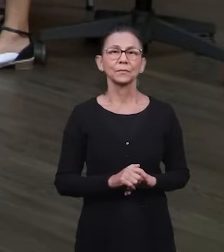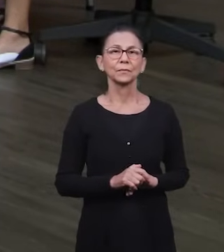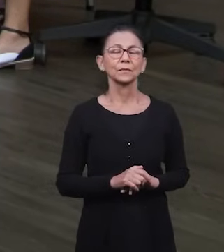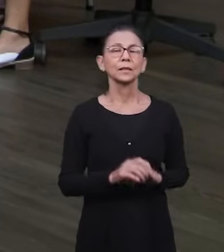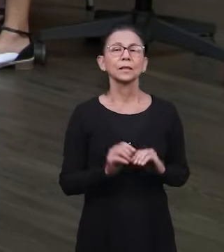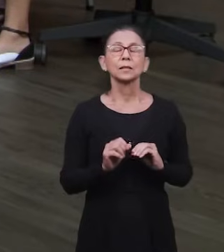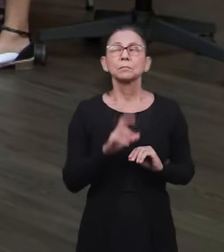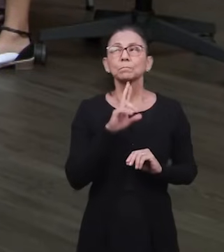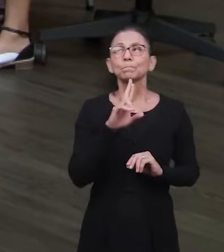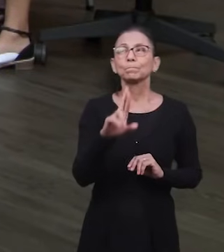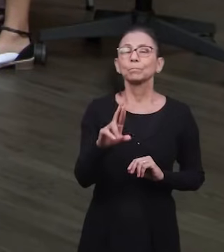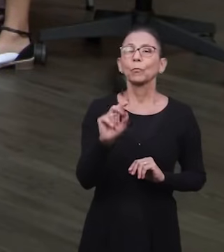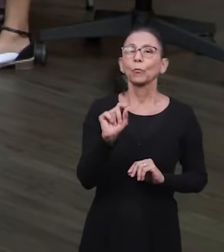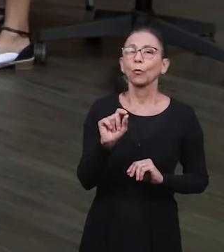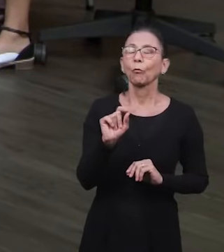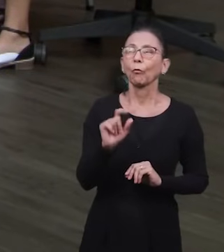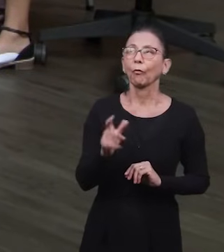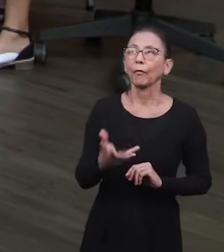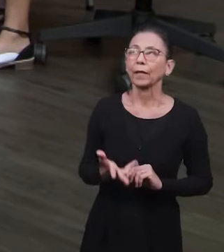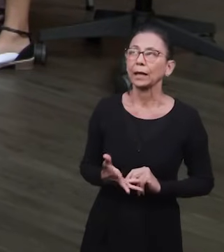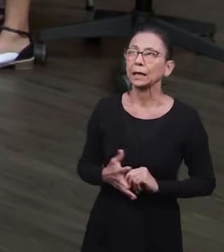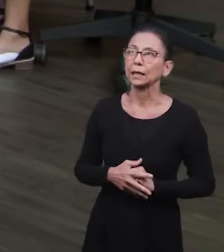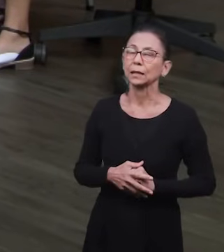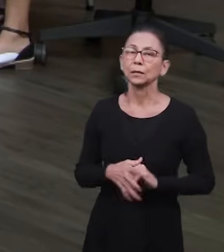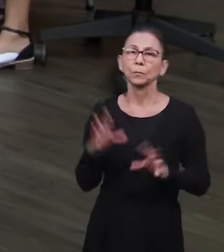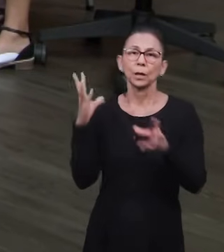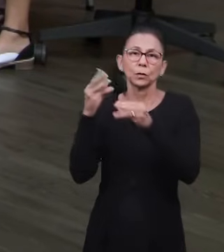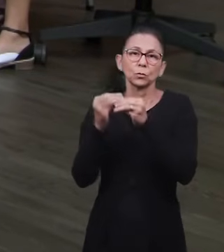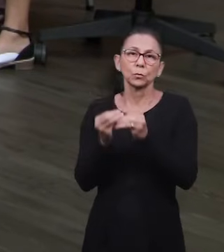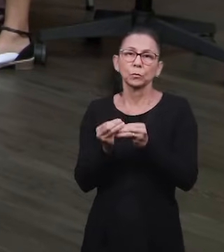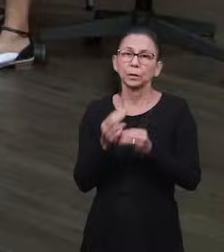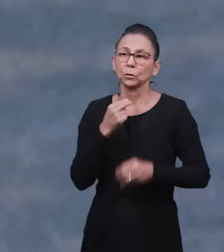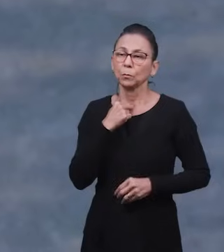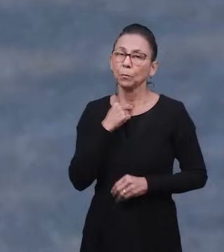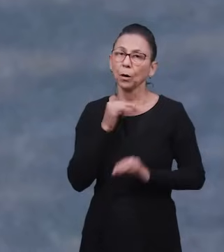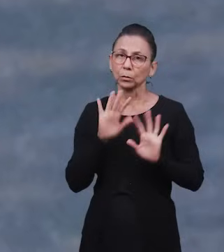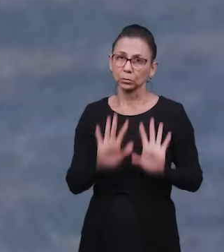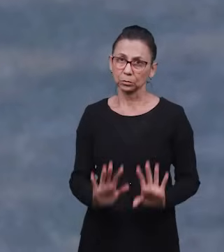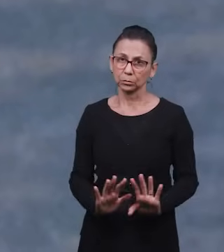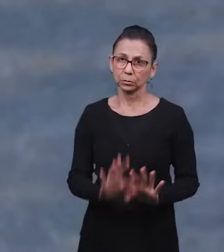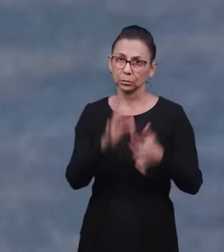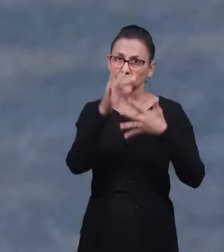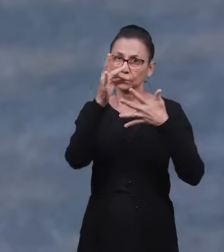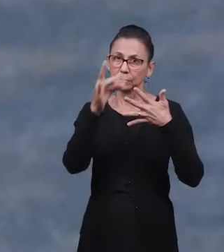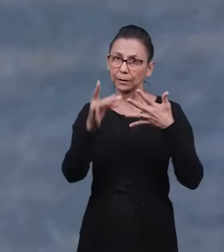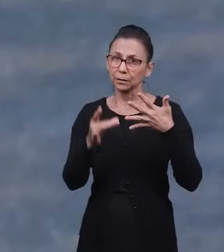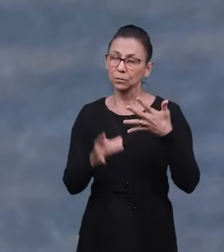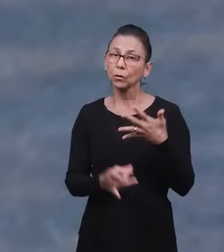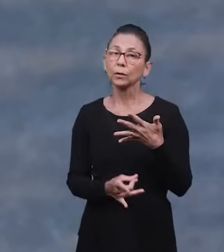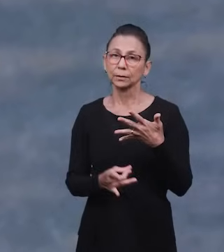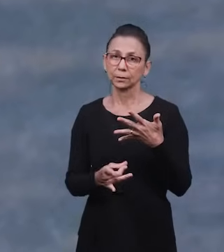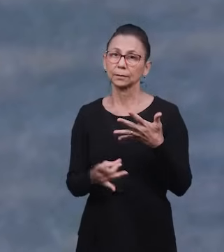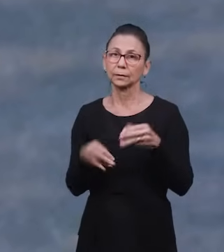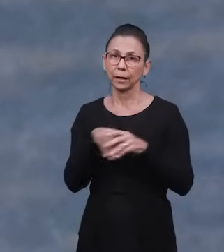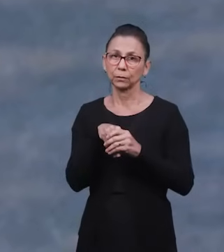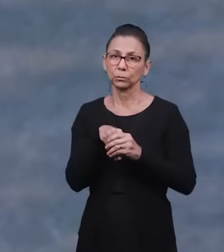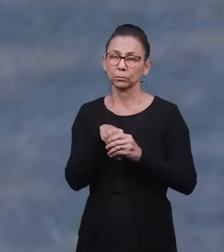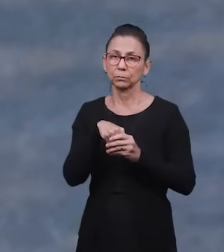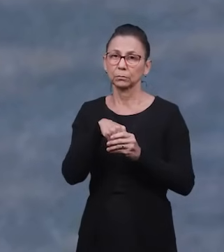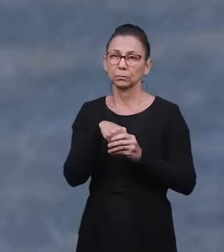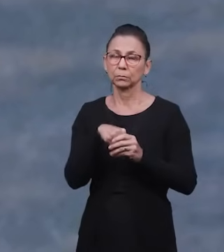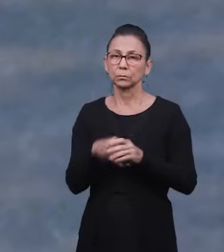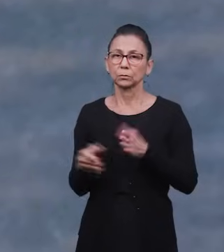vamos lá. O que nós podemos responder, né? A gente não pode definir o que é apostasia, é isso. Não, é uma série de fatores. Então,